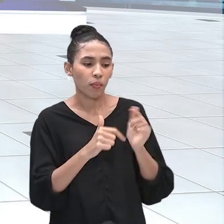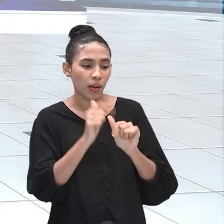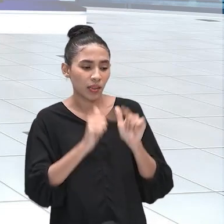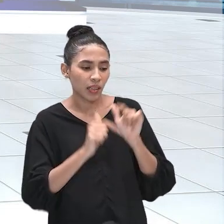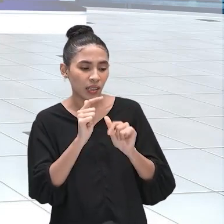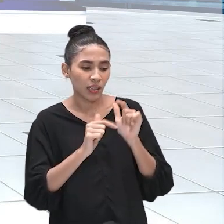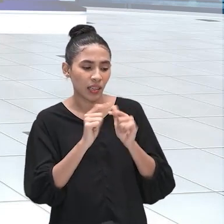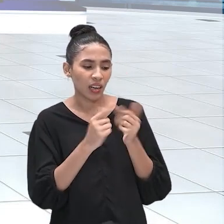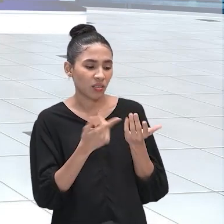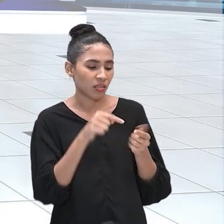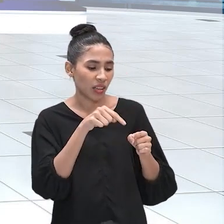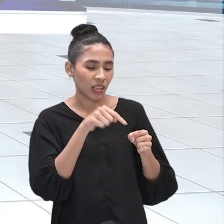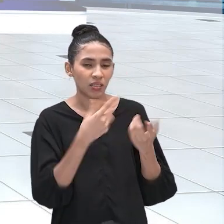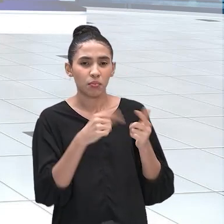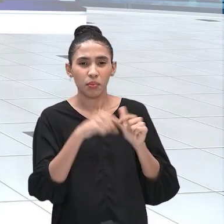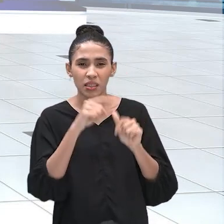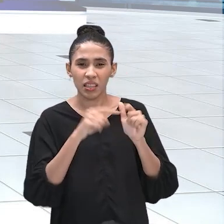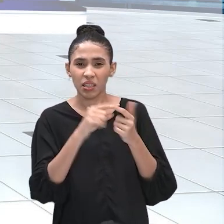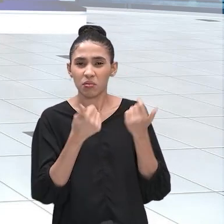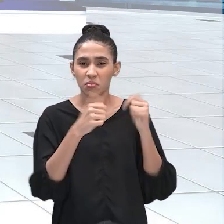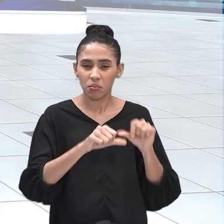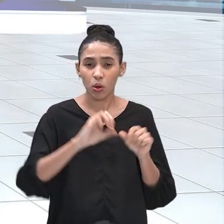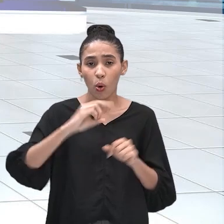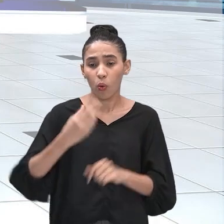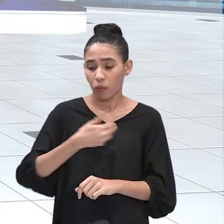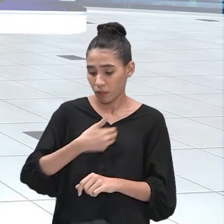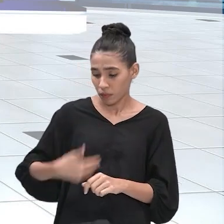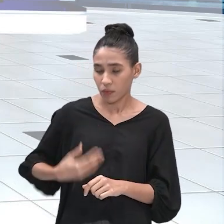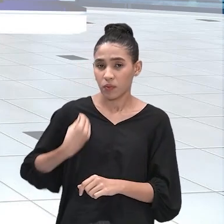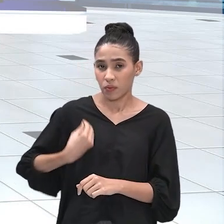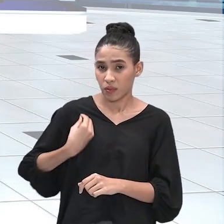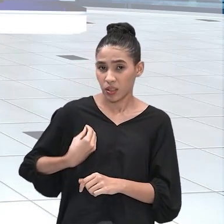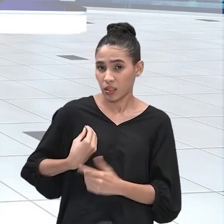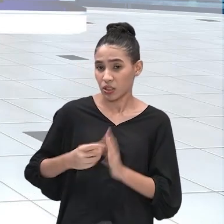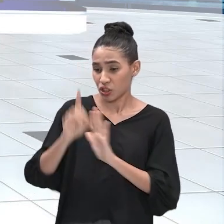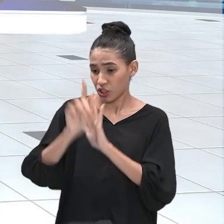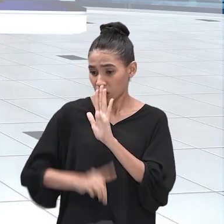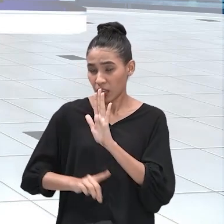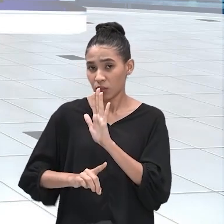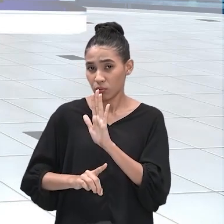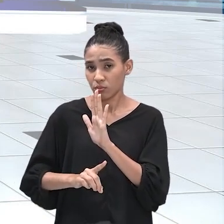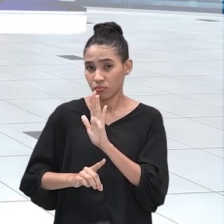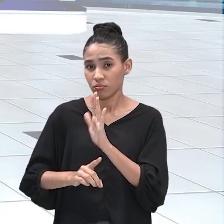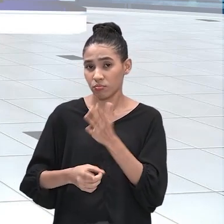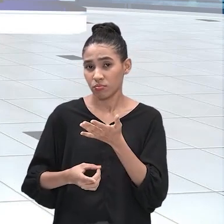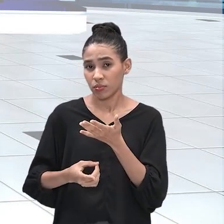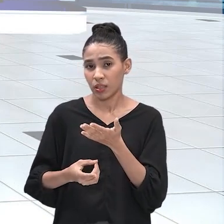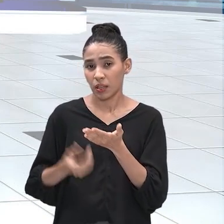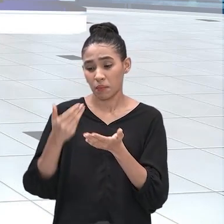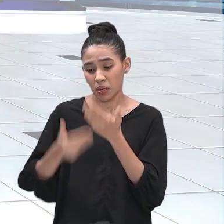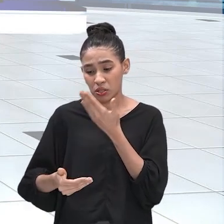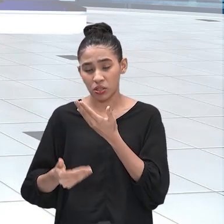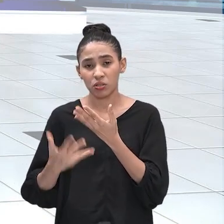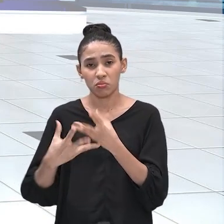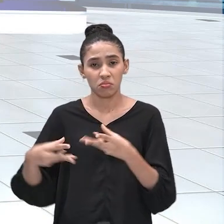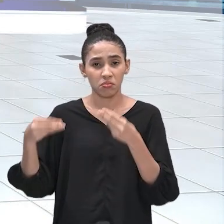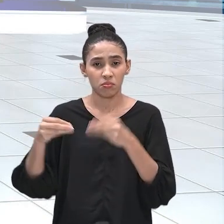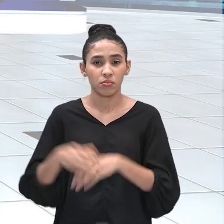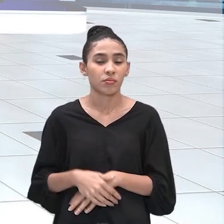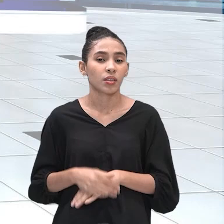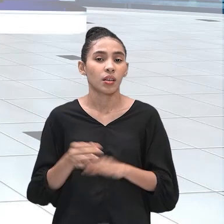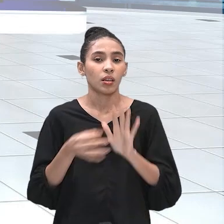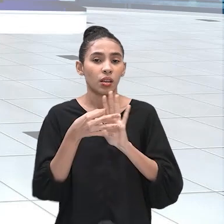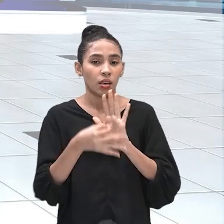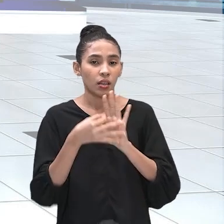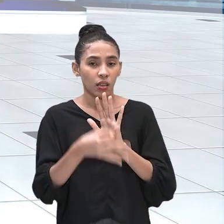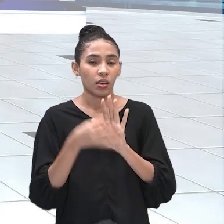você queria, ou na própria vida pública, algum direito seu que não está sendo validado, esse tipo de texto, né? Esse tipo de argumento, ele